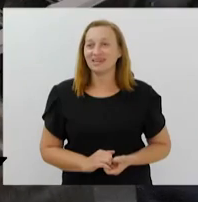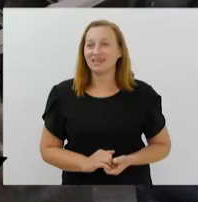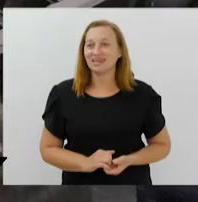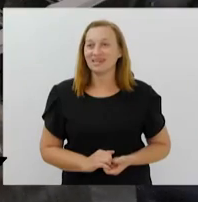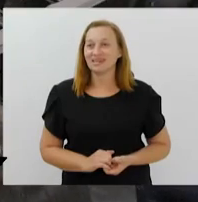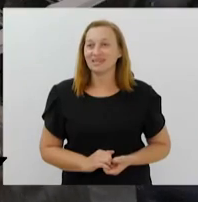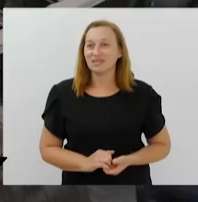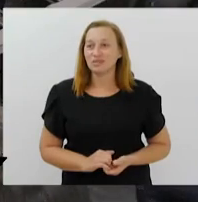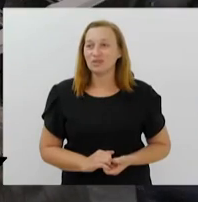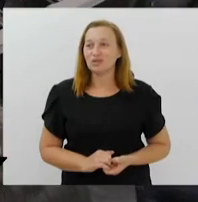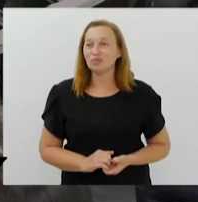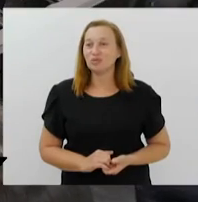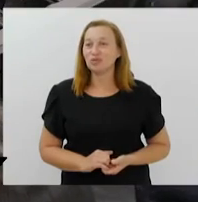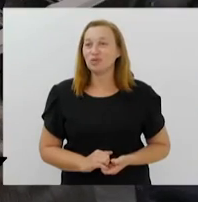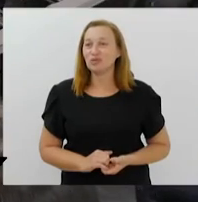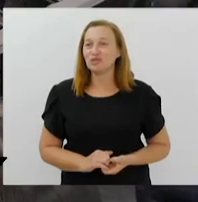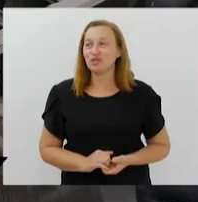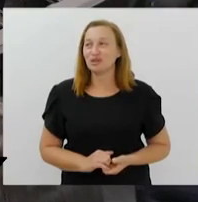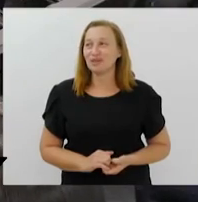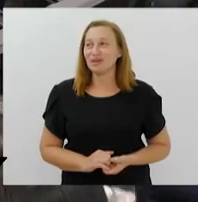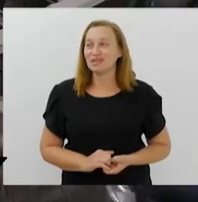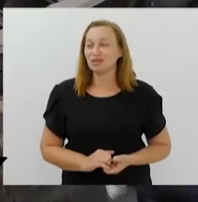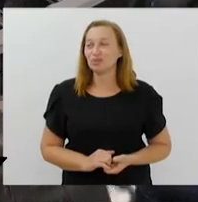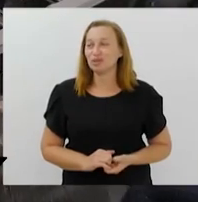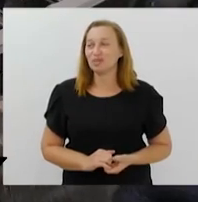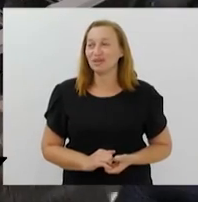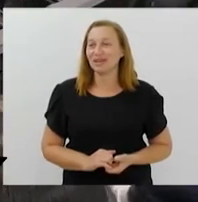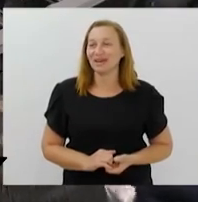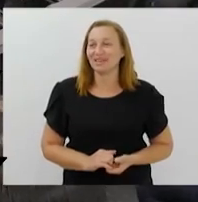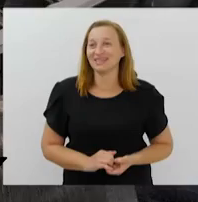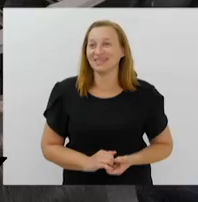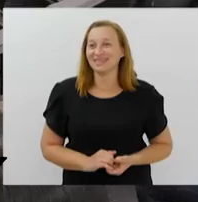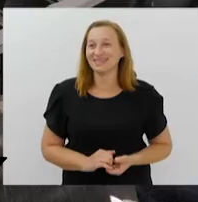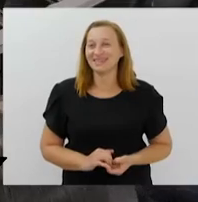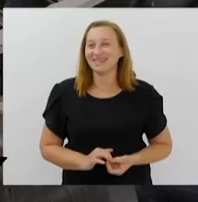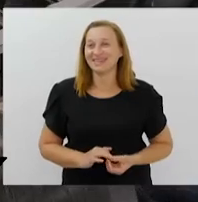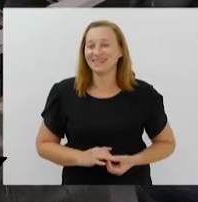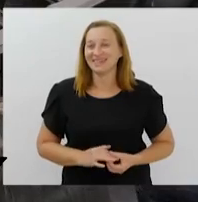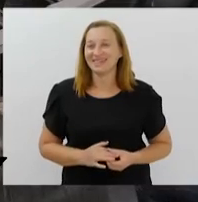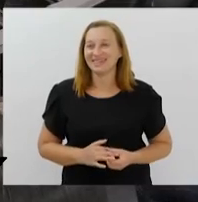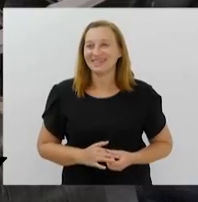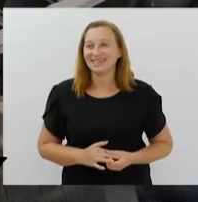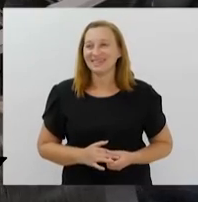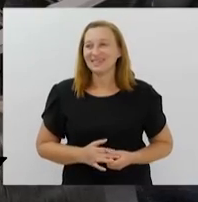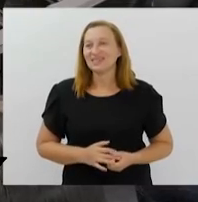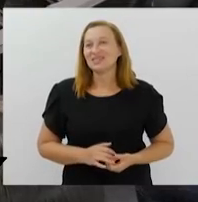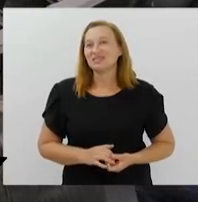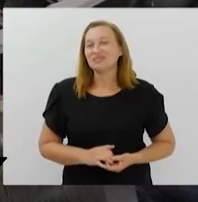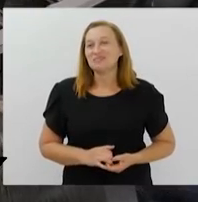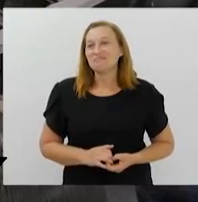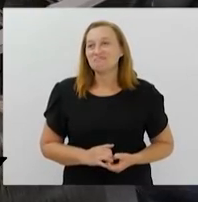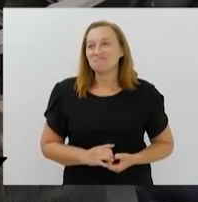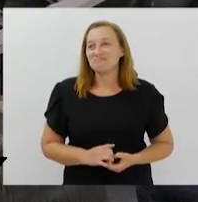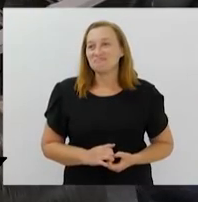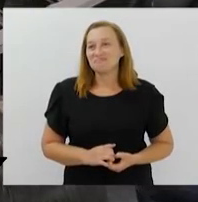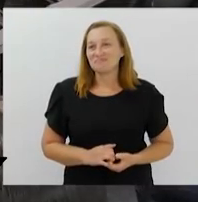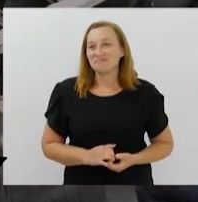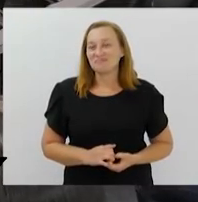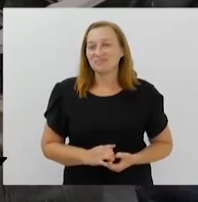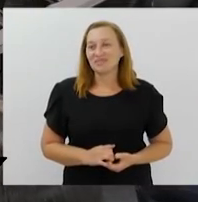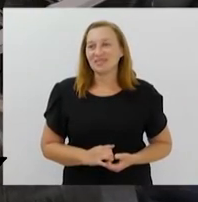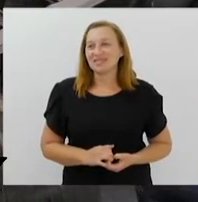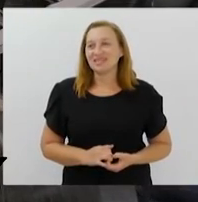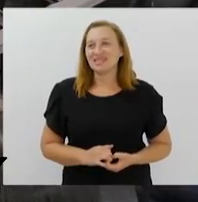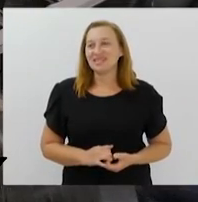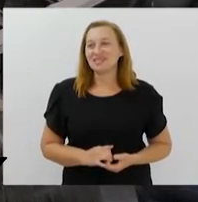respeito de respeito 100 pessoas atendente suficiente para atender